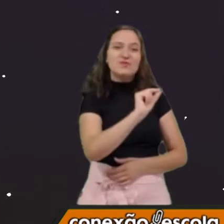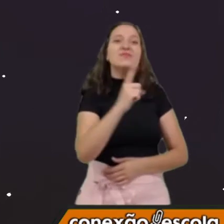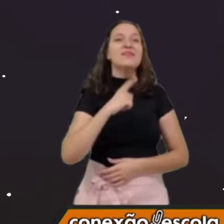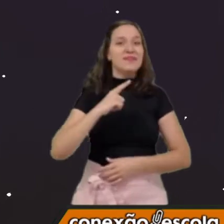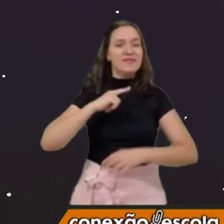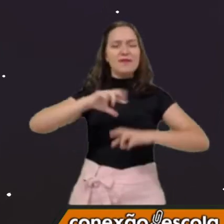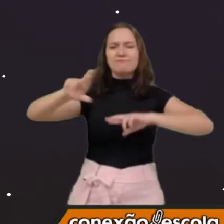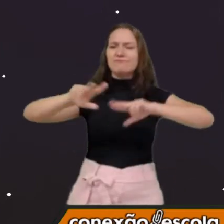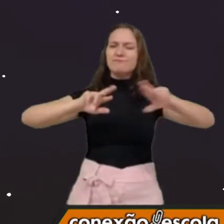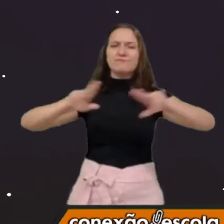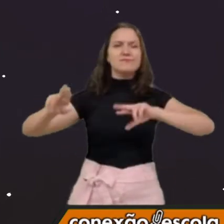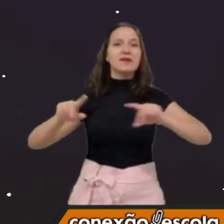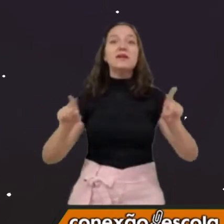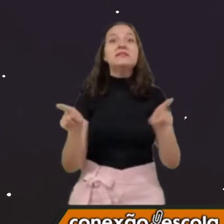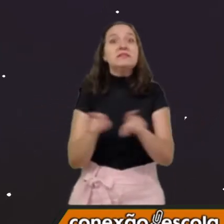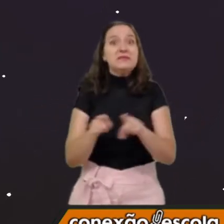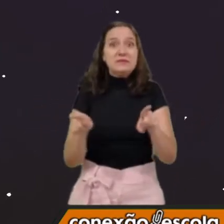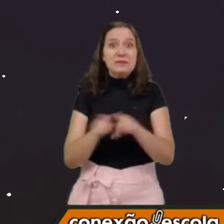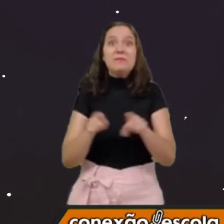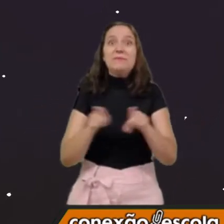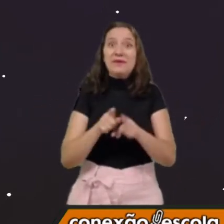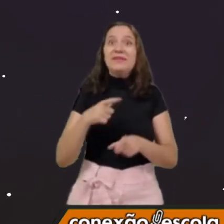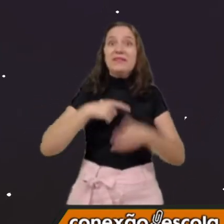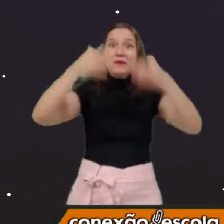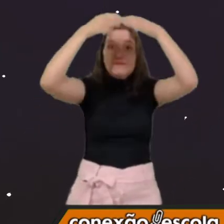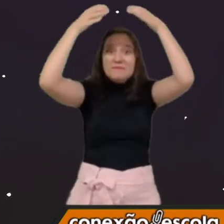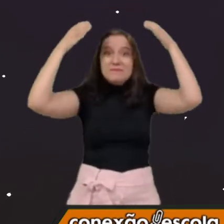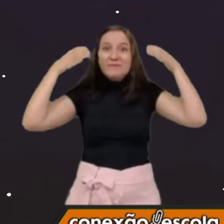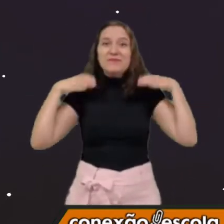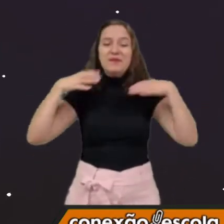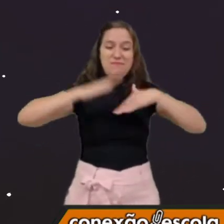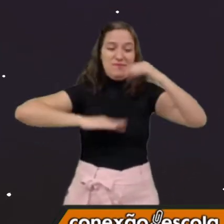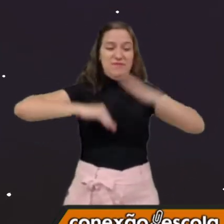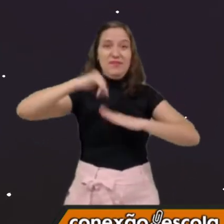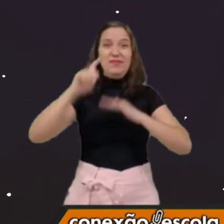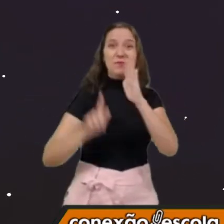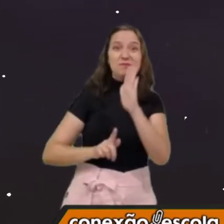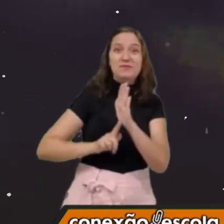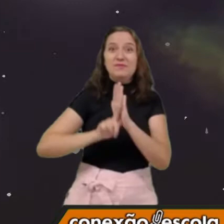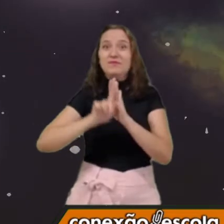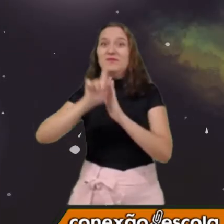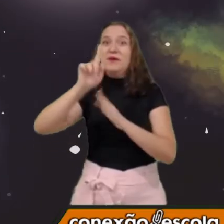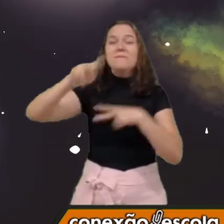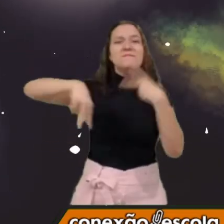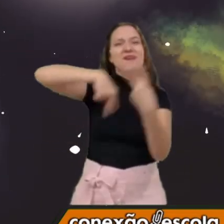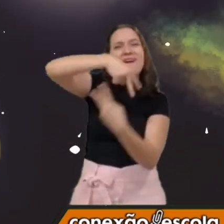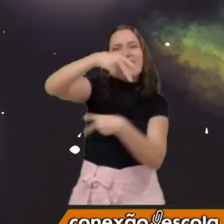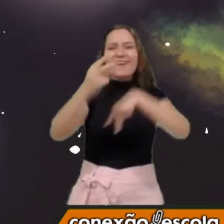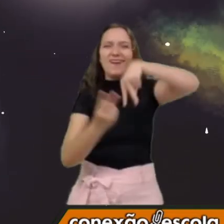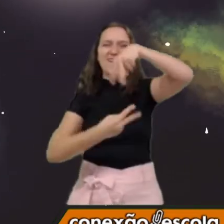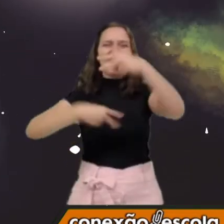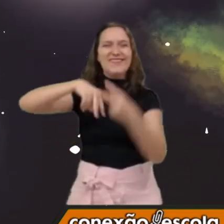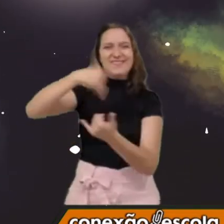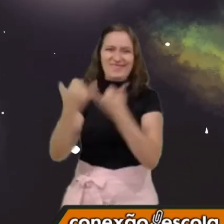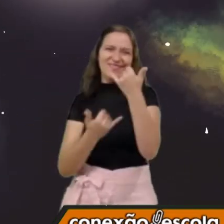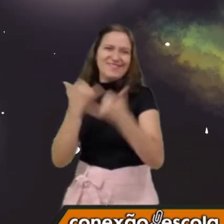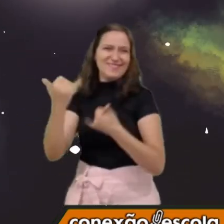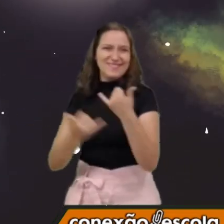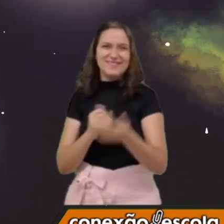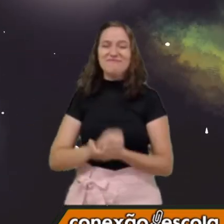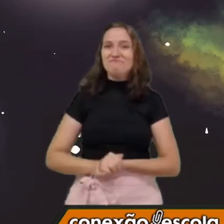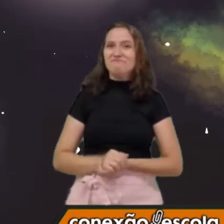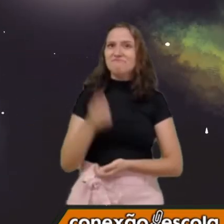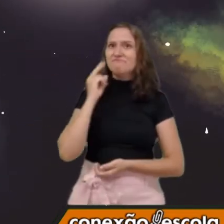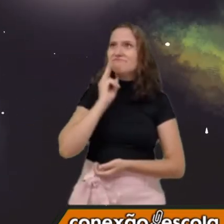é sim até astronautas dando piruetas e quando viu